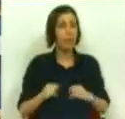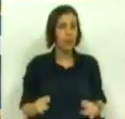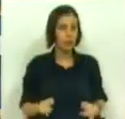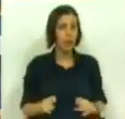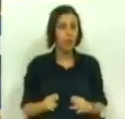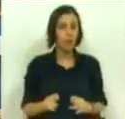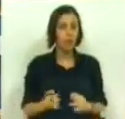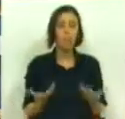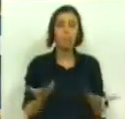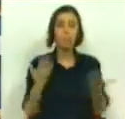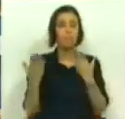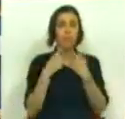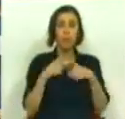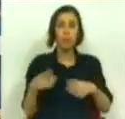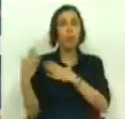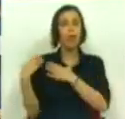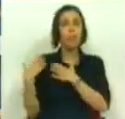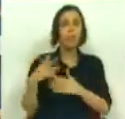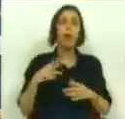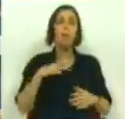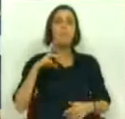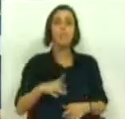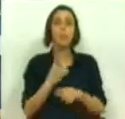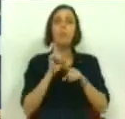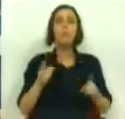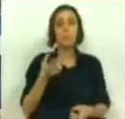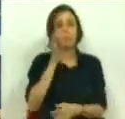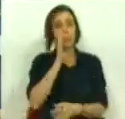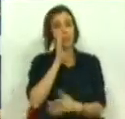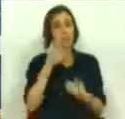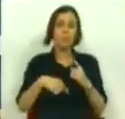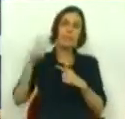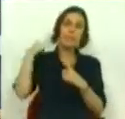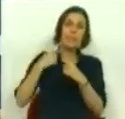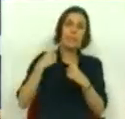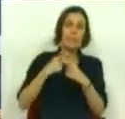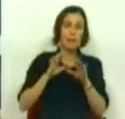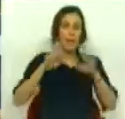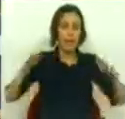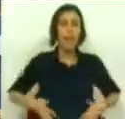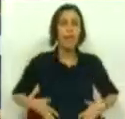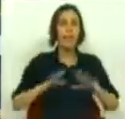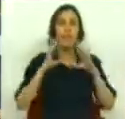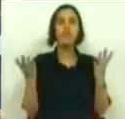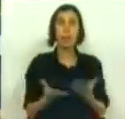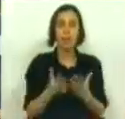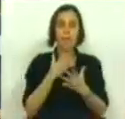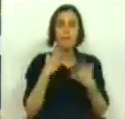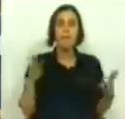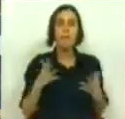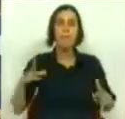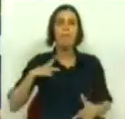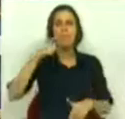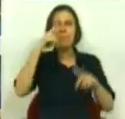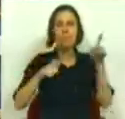internacionais. Contrasta com a responsabilidade dos portugueses porque, como se viu ainda na semana passada na greve geral, a grande maioria